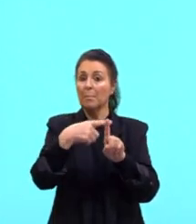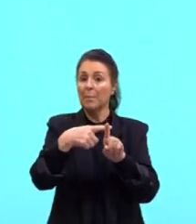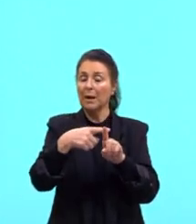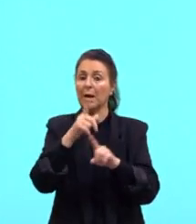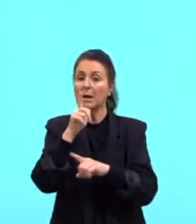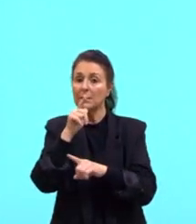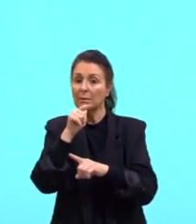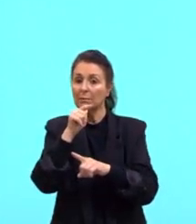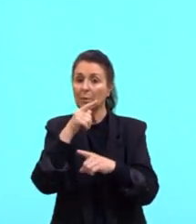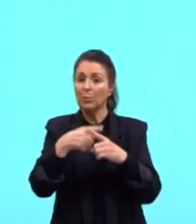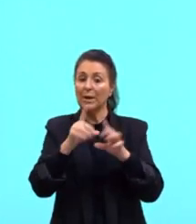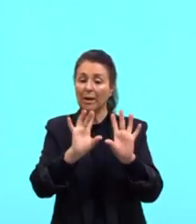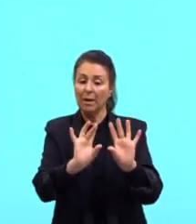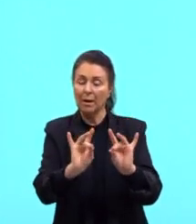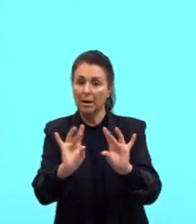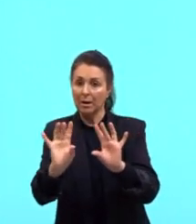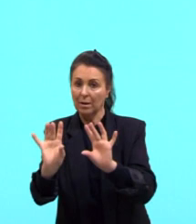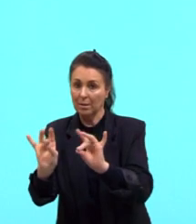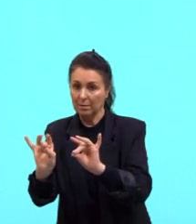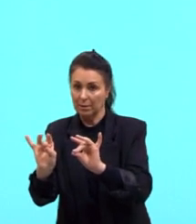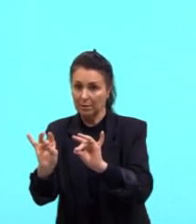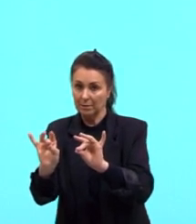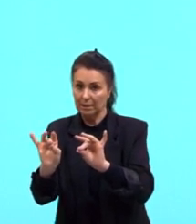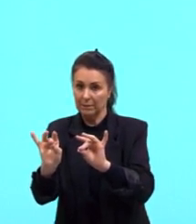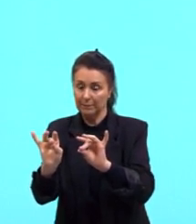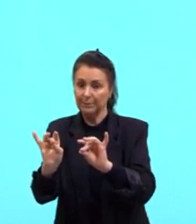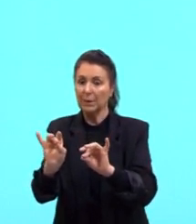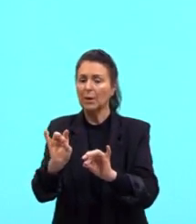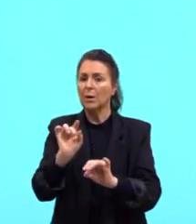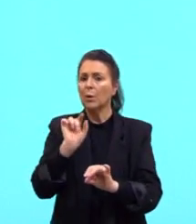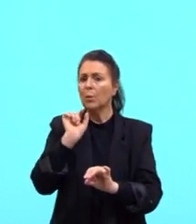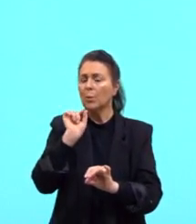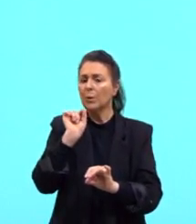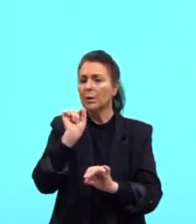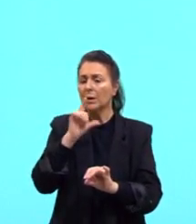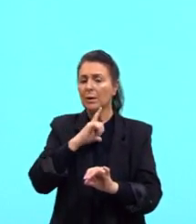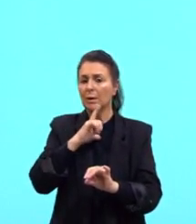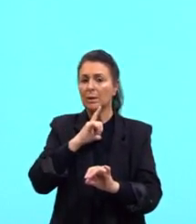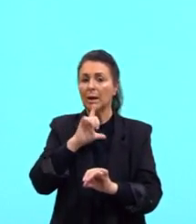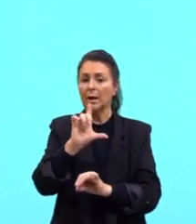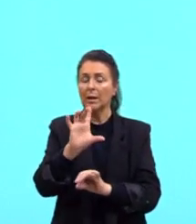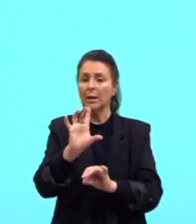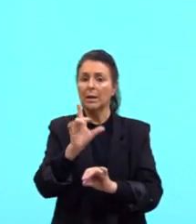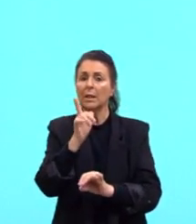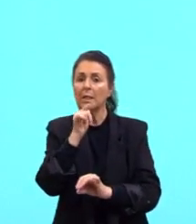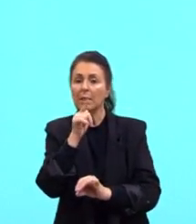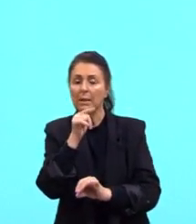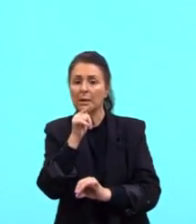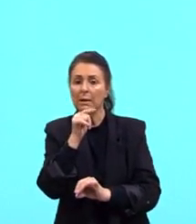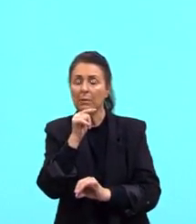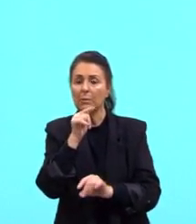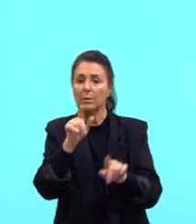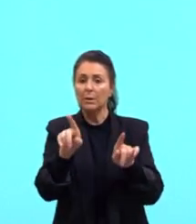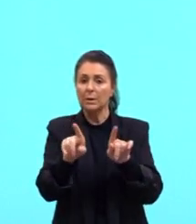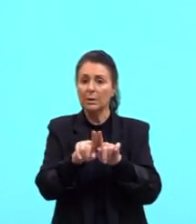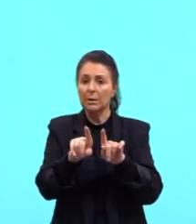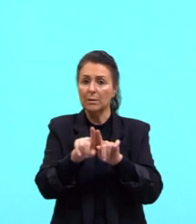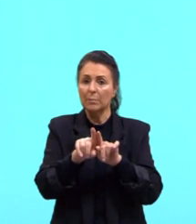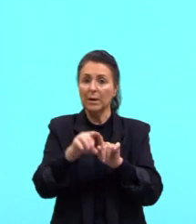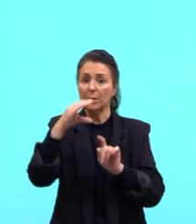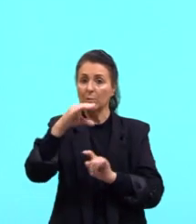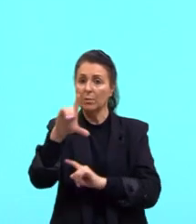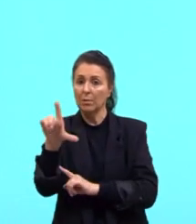porque amar eletrólise aquosa né então mais a água o que que vai ter tanto na água quanto na no